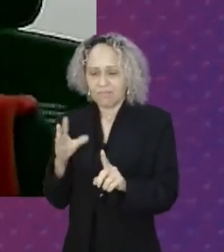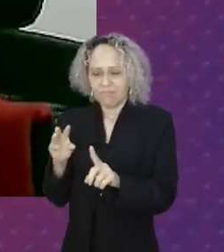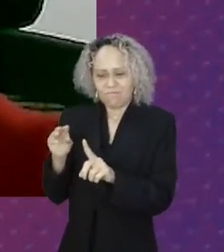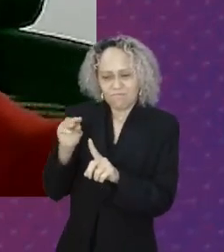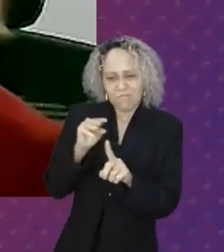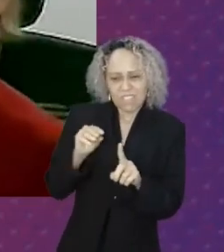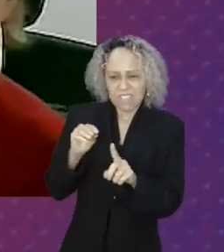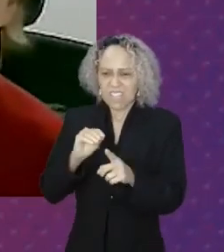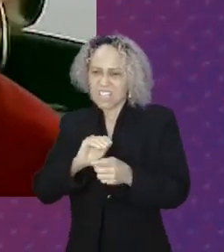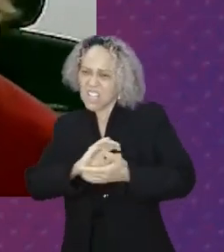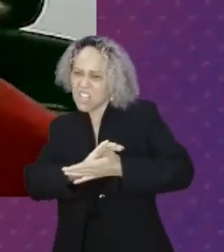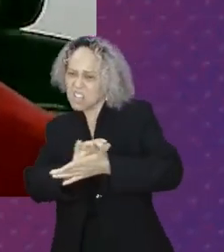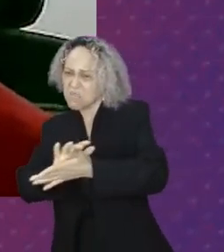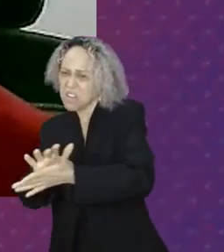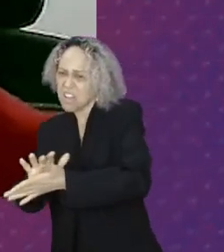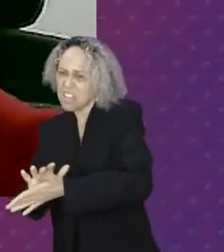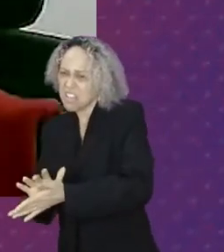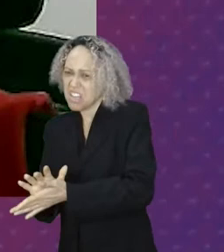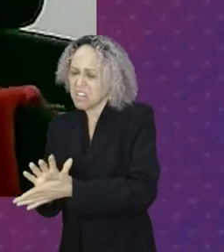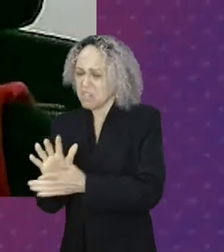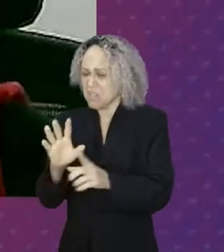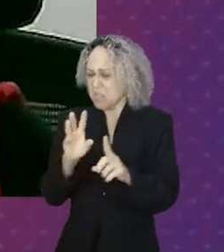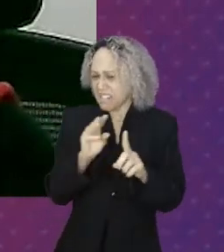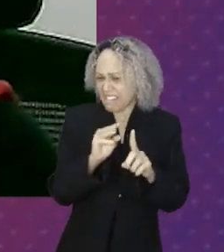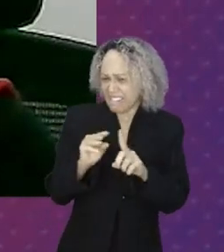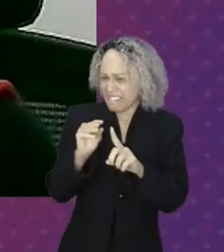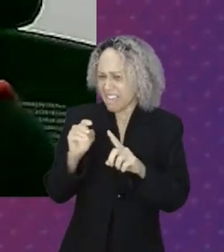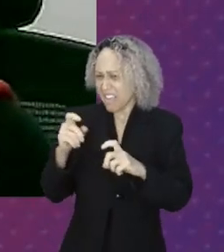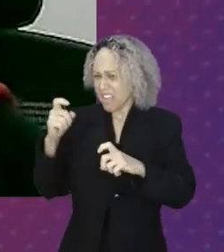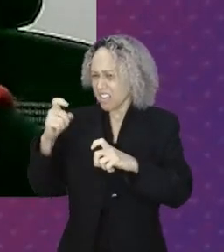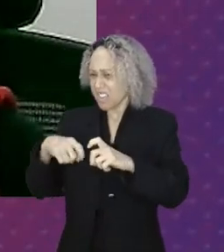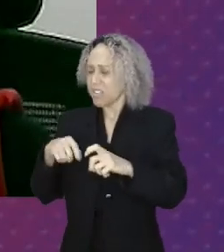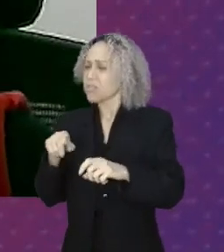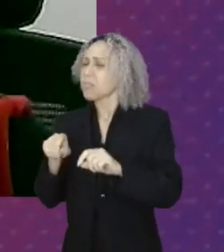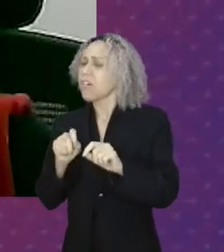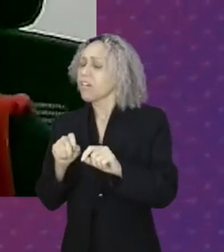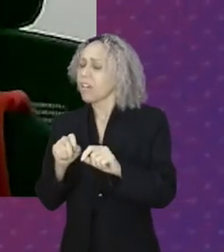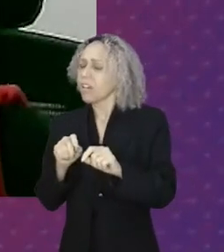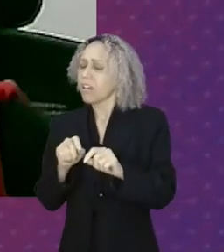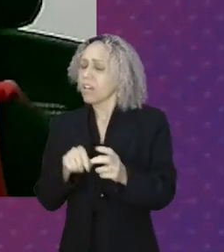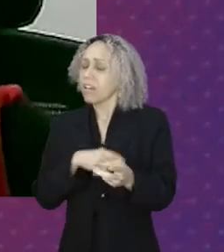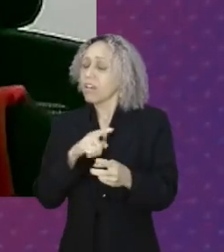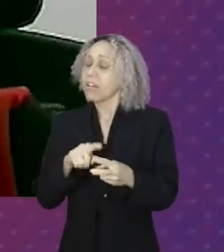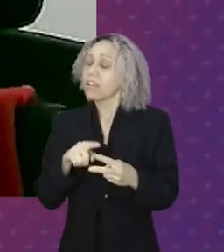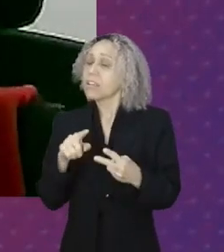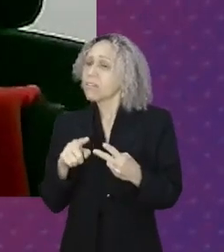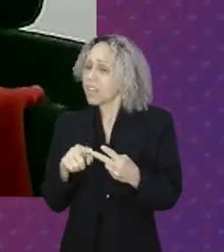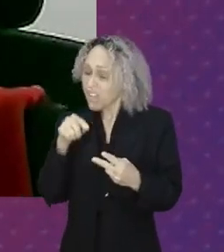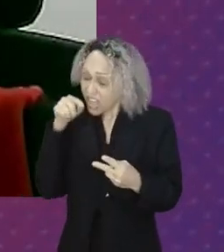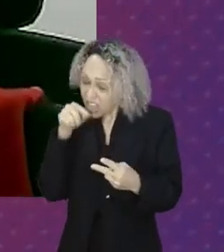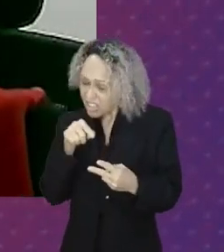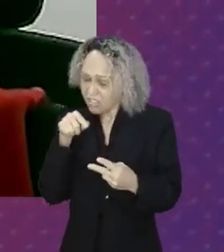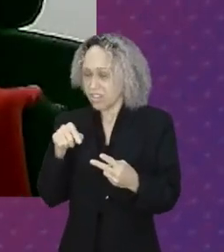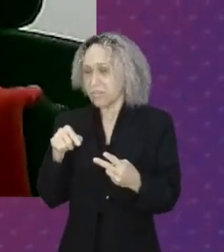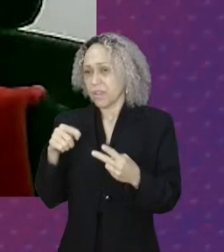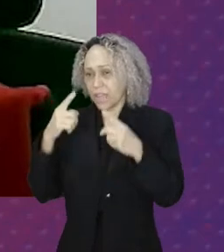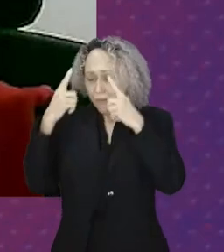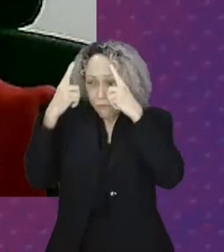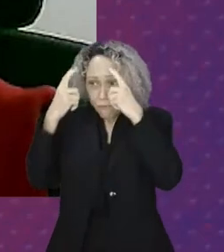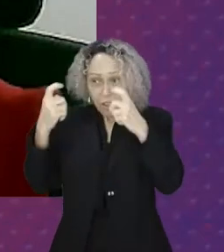o assédio sexual, que podem caracterizar também a violência política de gênero.